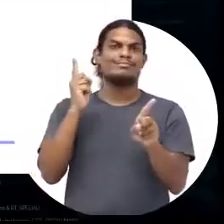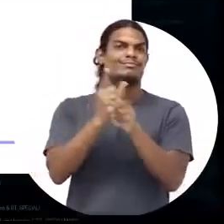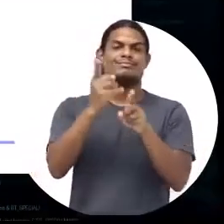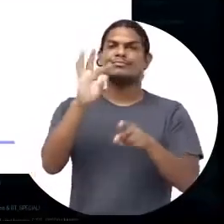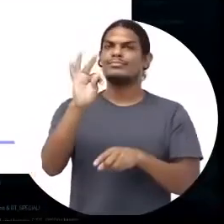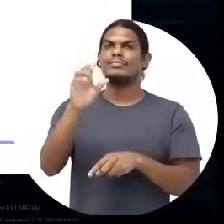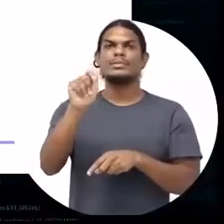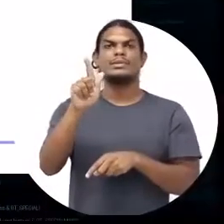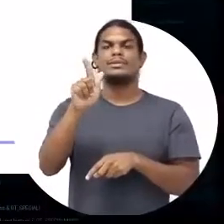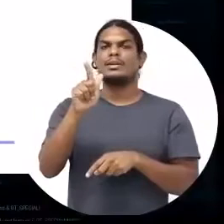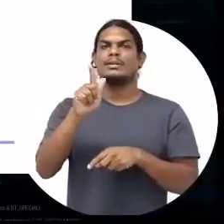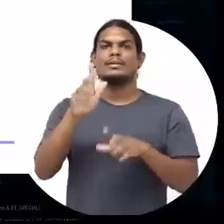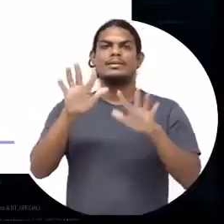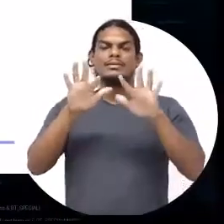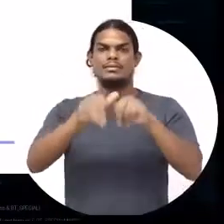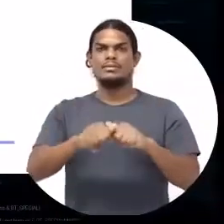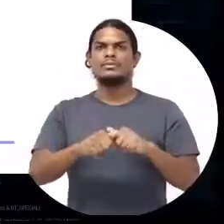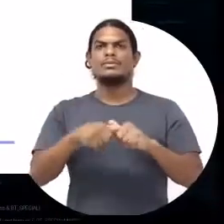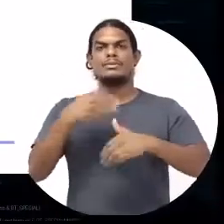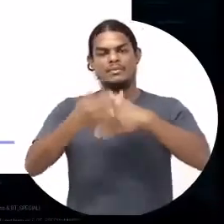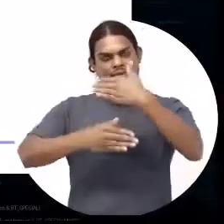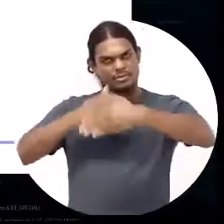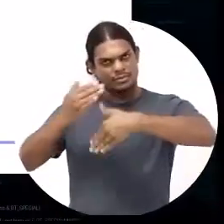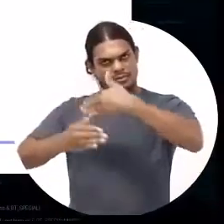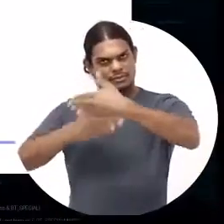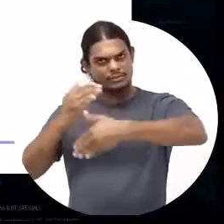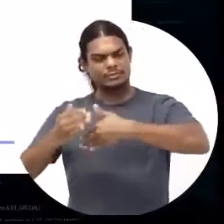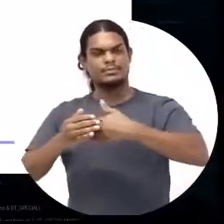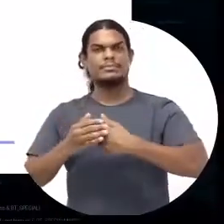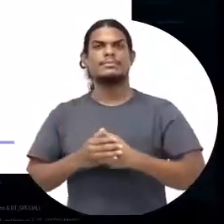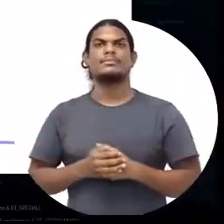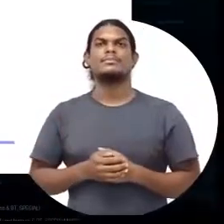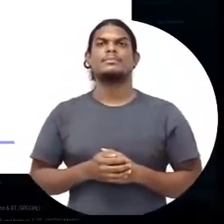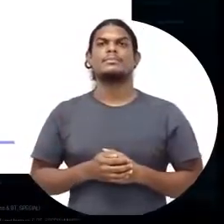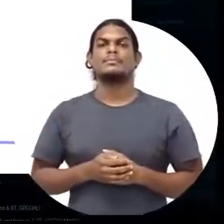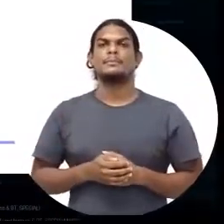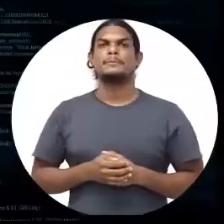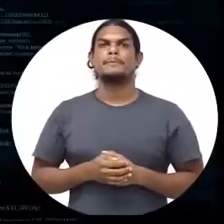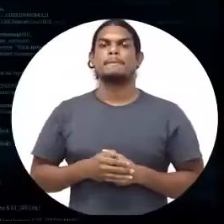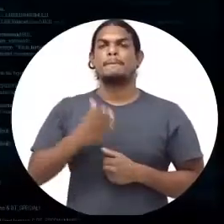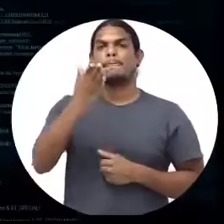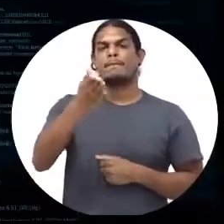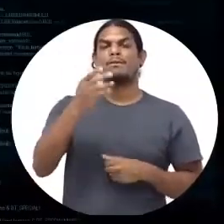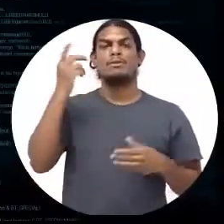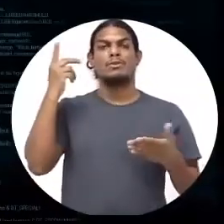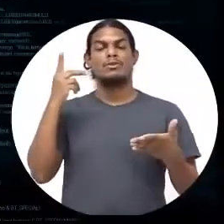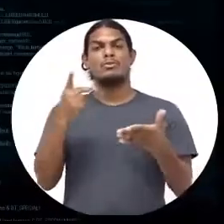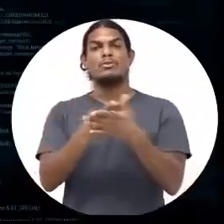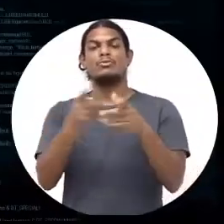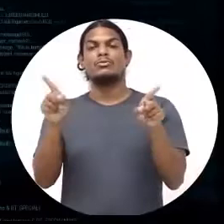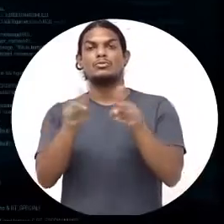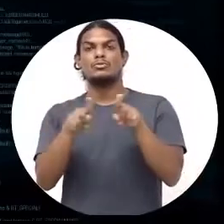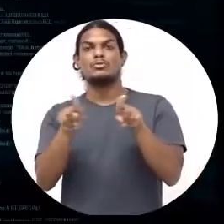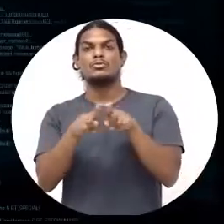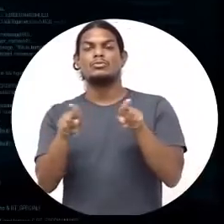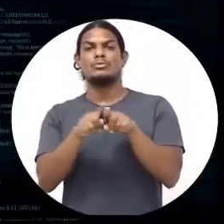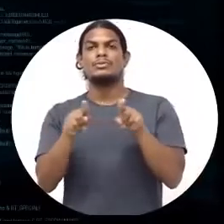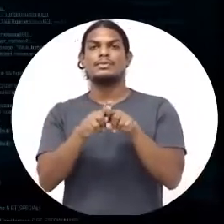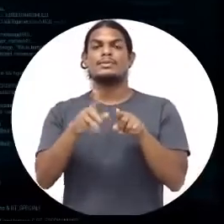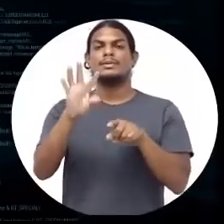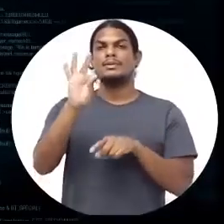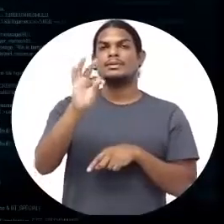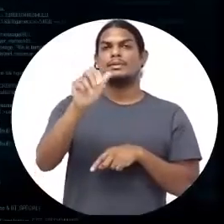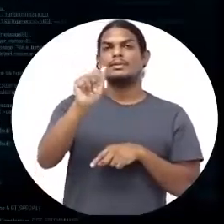ele coloca. Só que não era isso que você queria. Você simplesmente cometeu um erro aninhando tags que